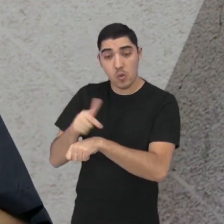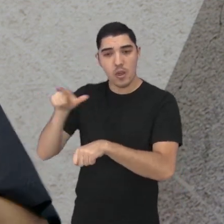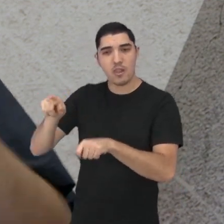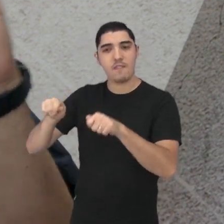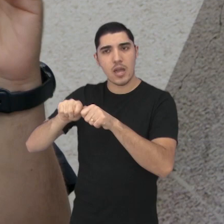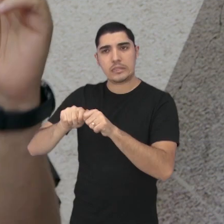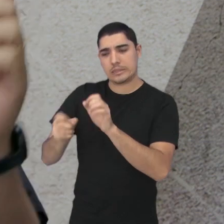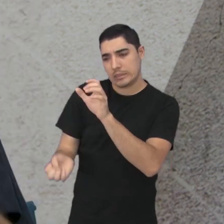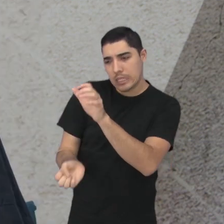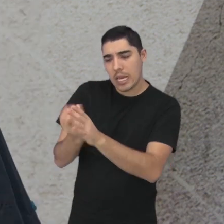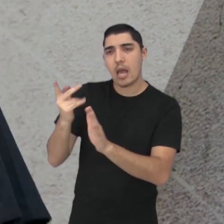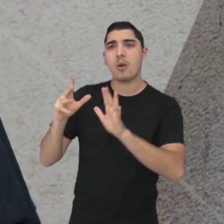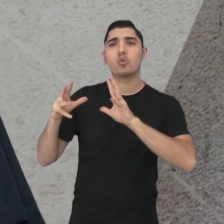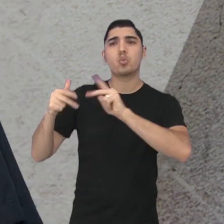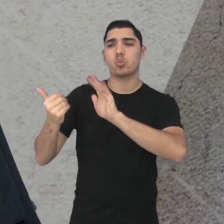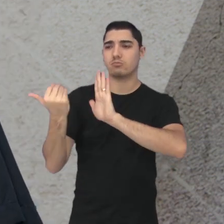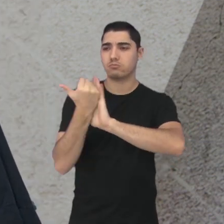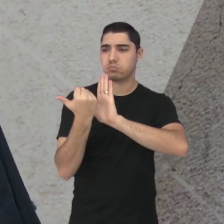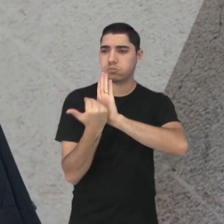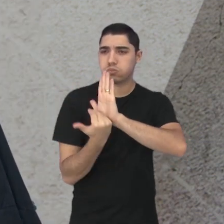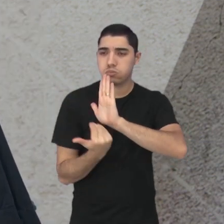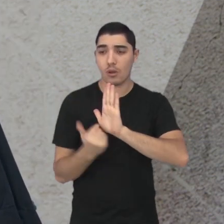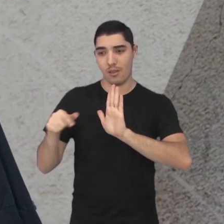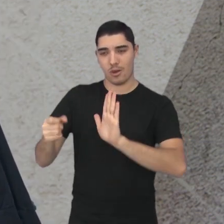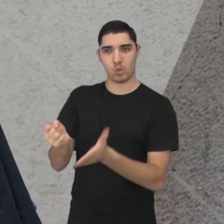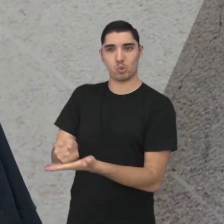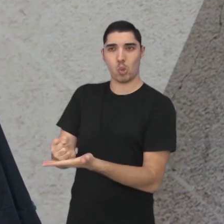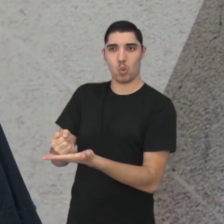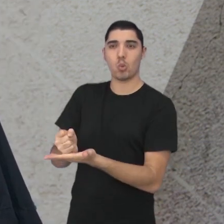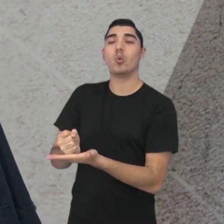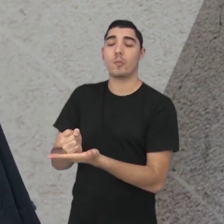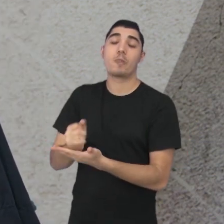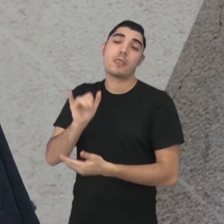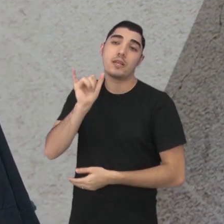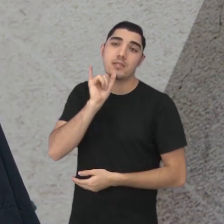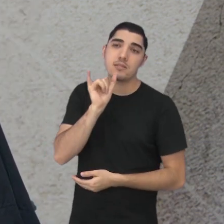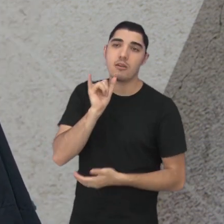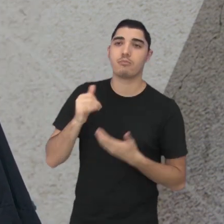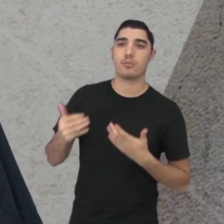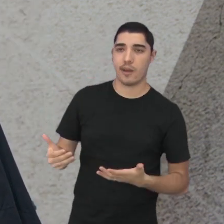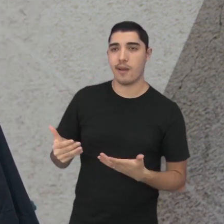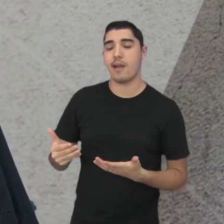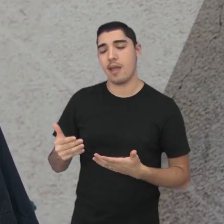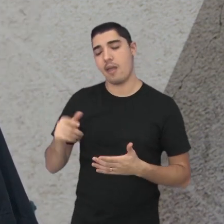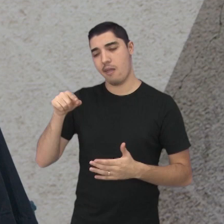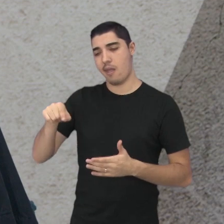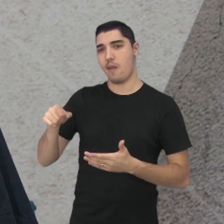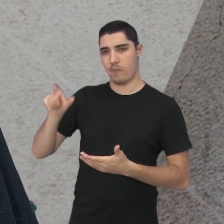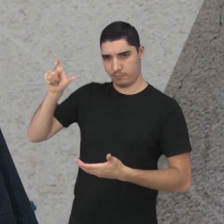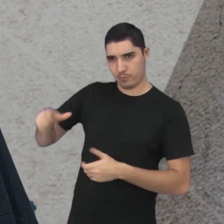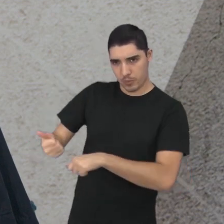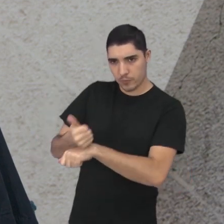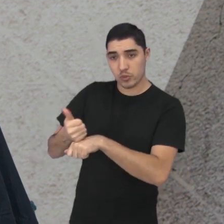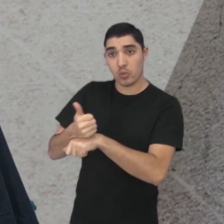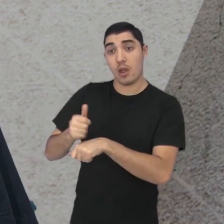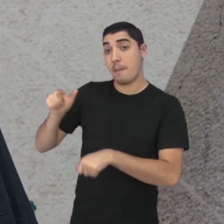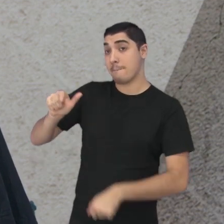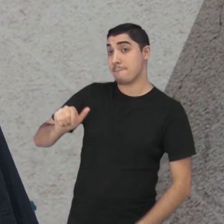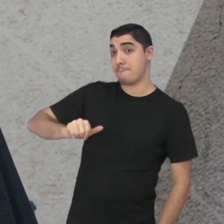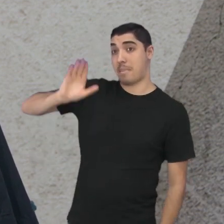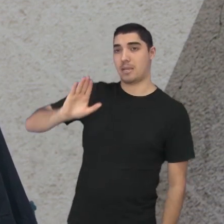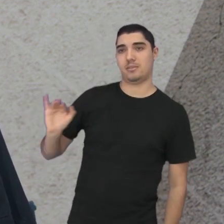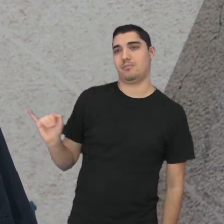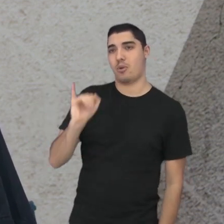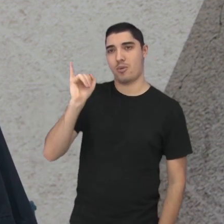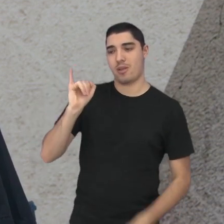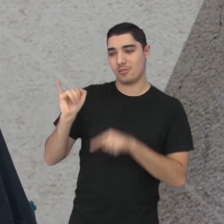planejar todas as etapas do jogo. Inclusive, assim, nós costumamos considerar o game designer como um dos profissionais mais